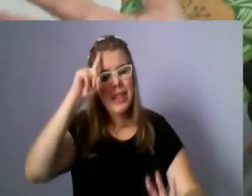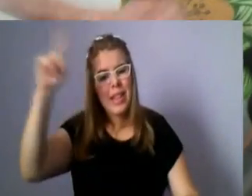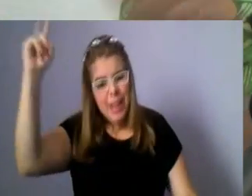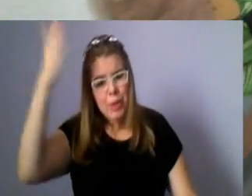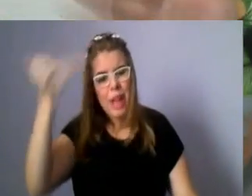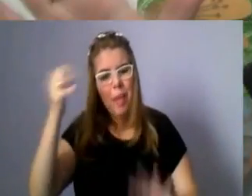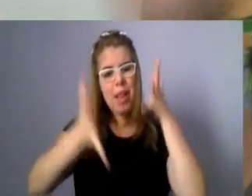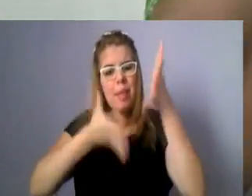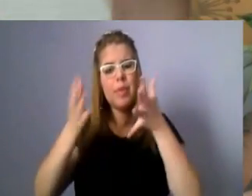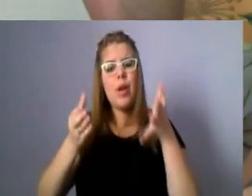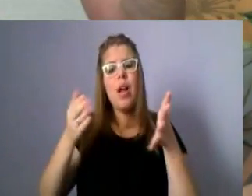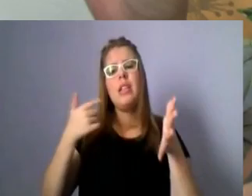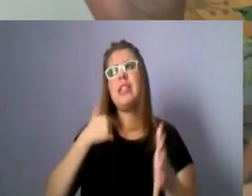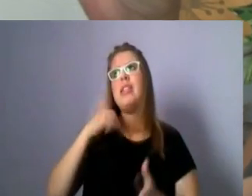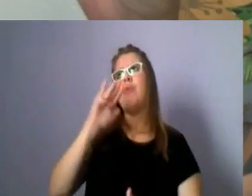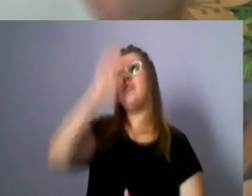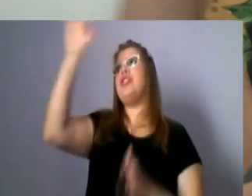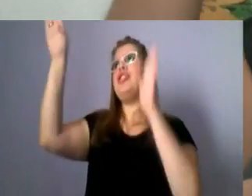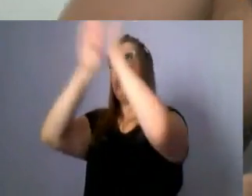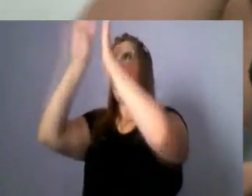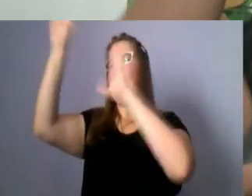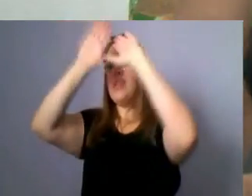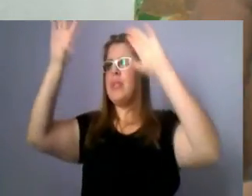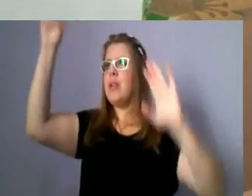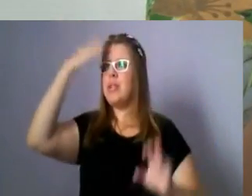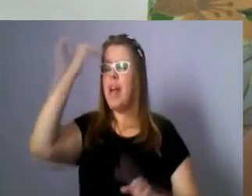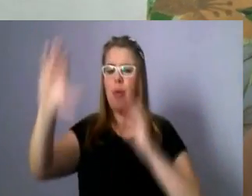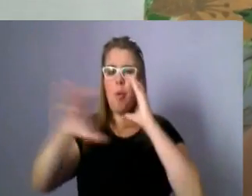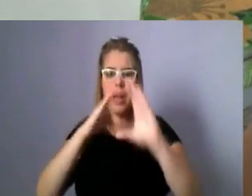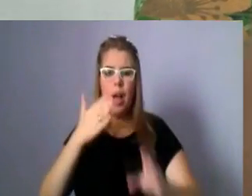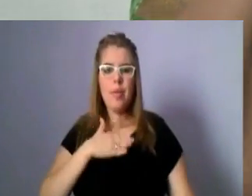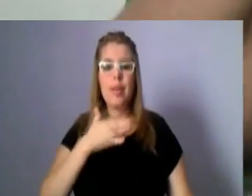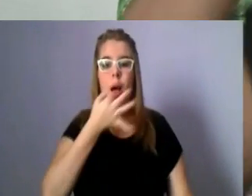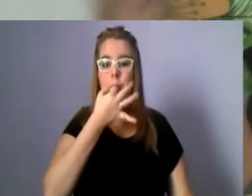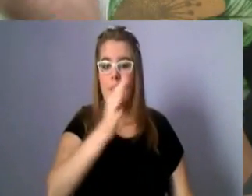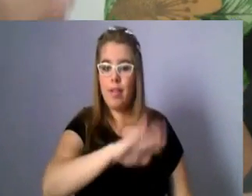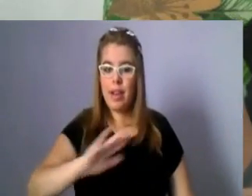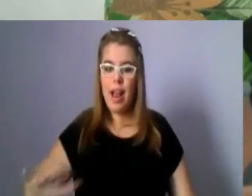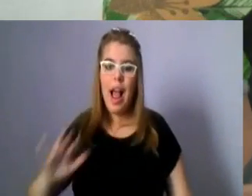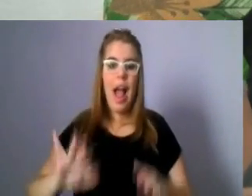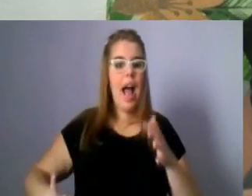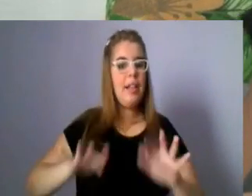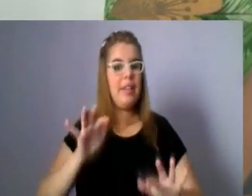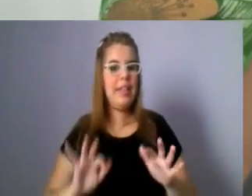Libras? Como eu vou chegar lá no céu? Né? Deus vai saber se comunicar comigo? Porque na opinião dela, às